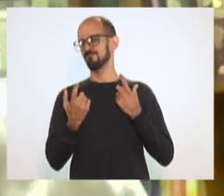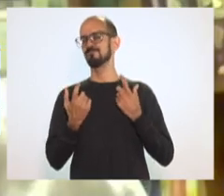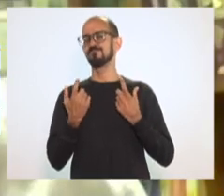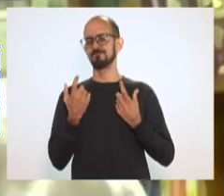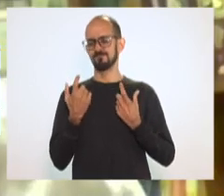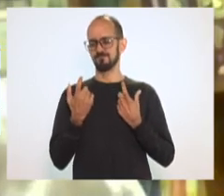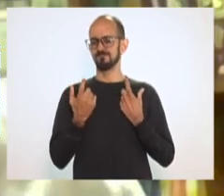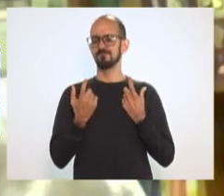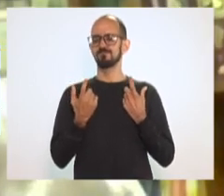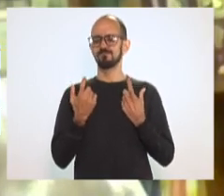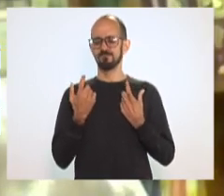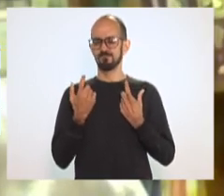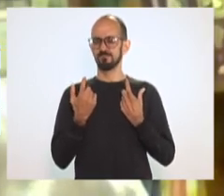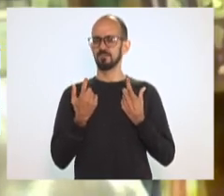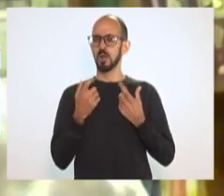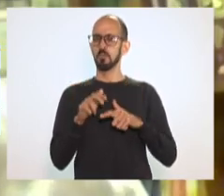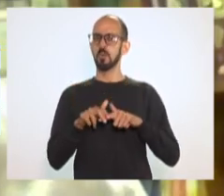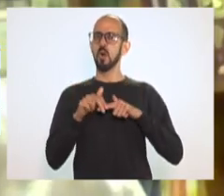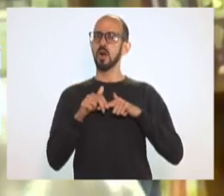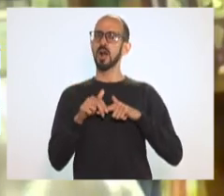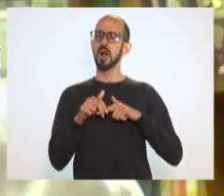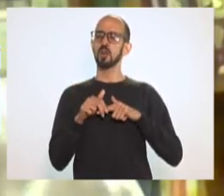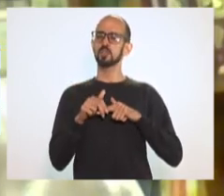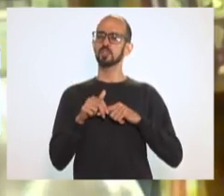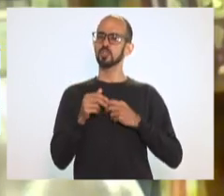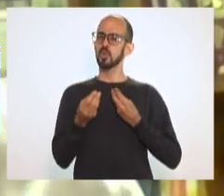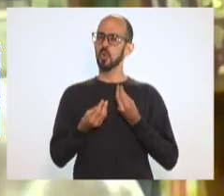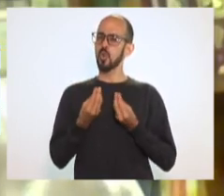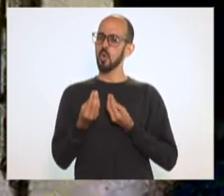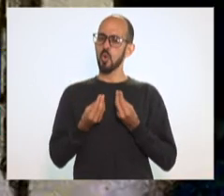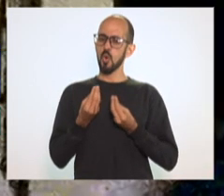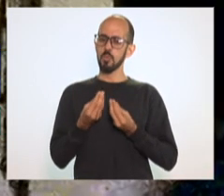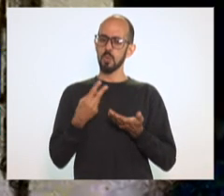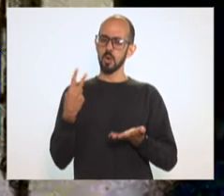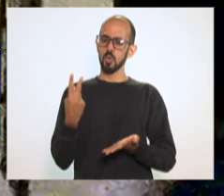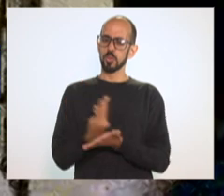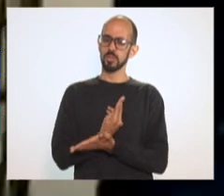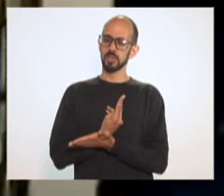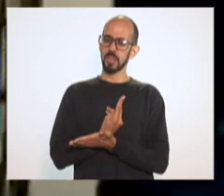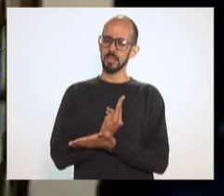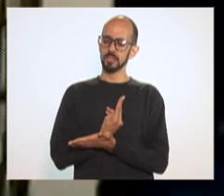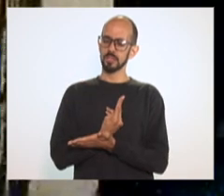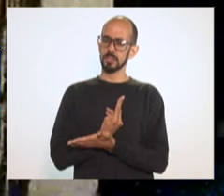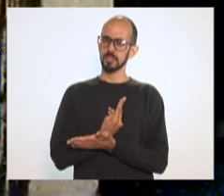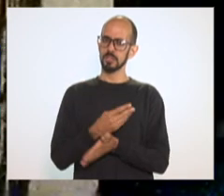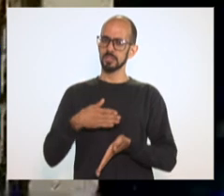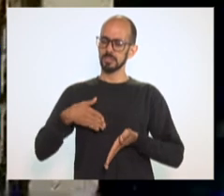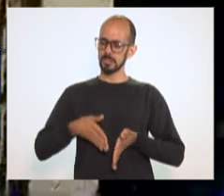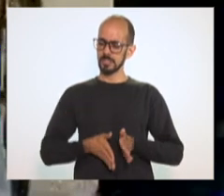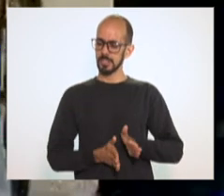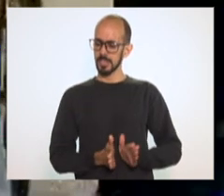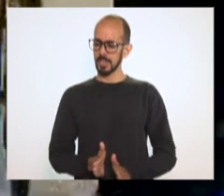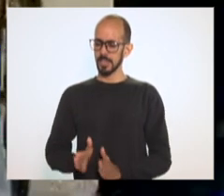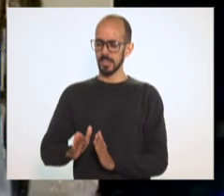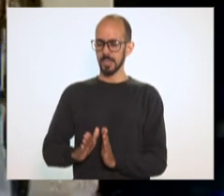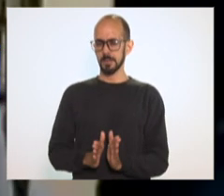em relação a forma como ele é conduzido e não é de hoje há bastante tempo daí